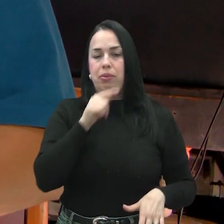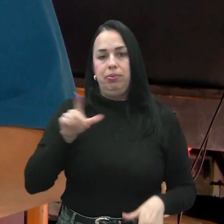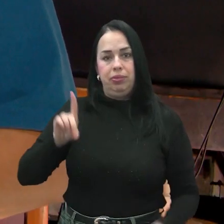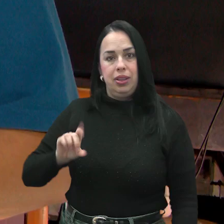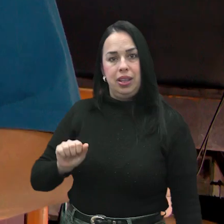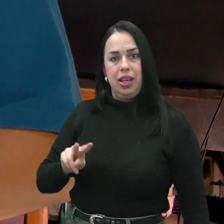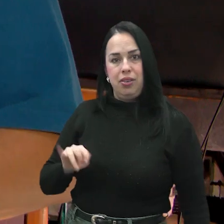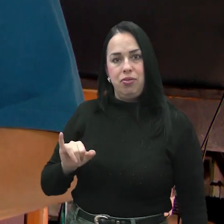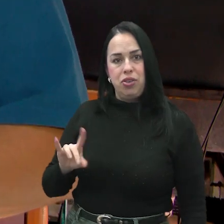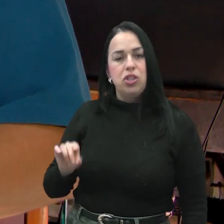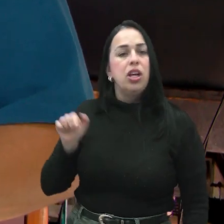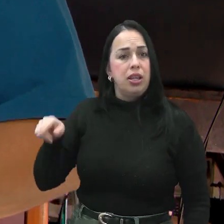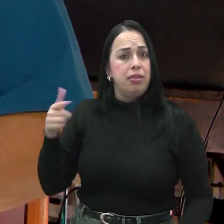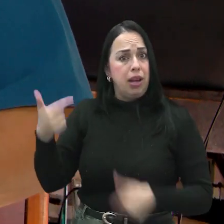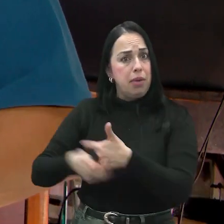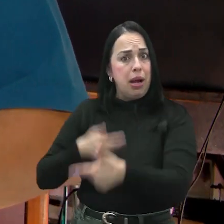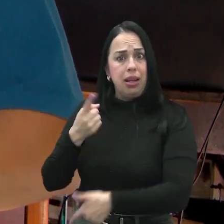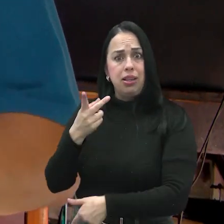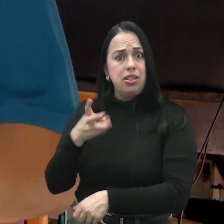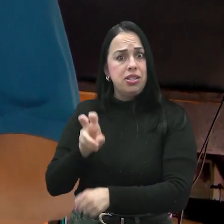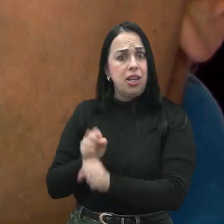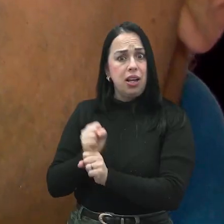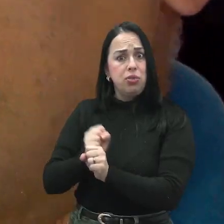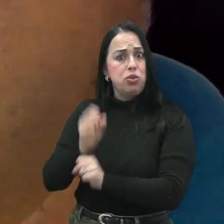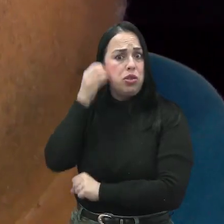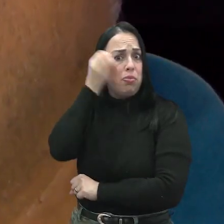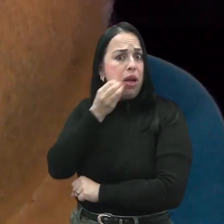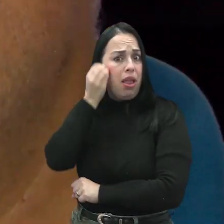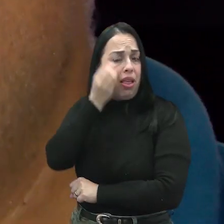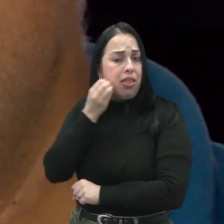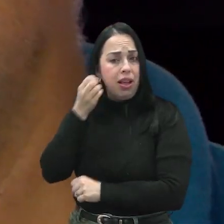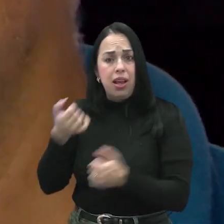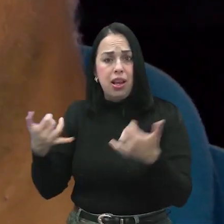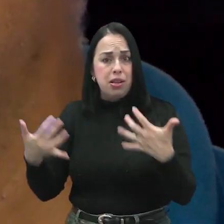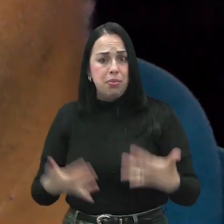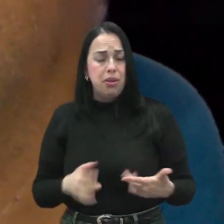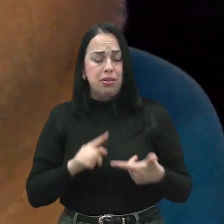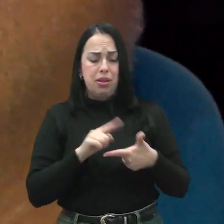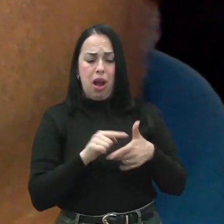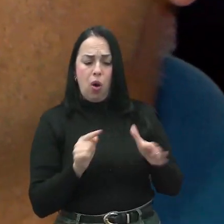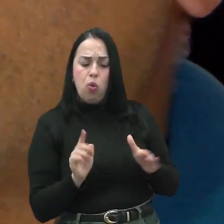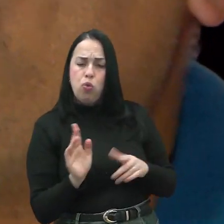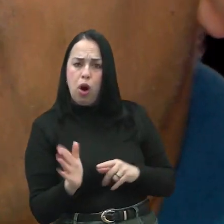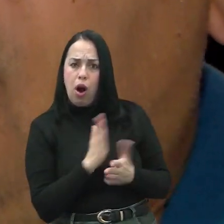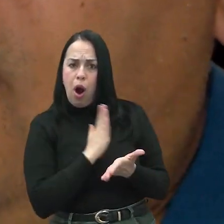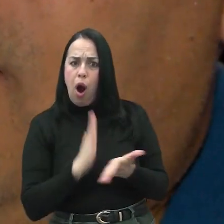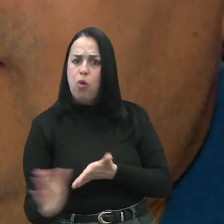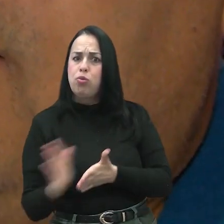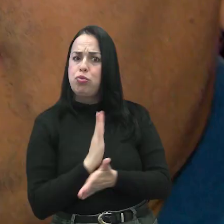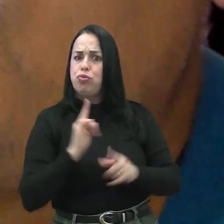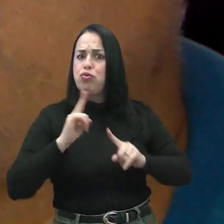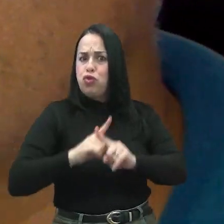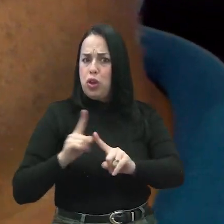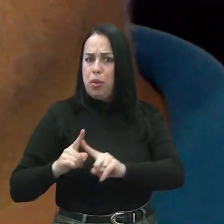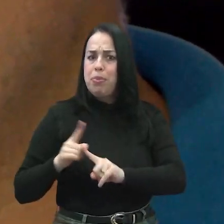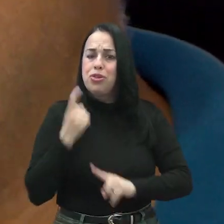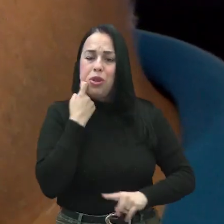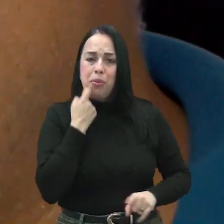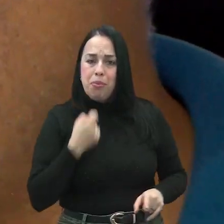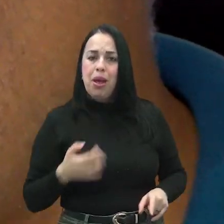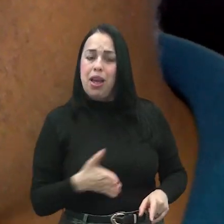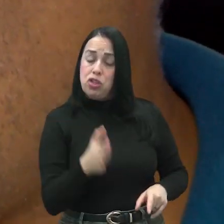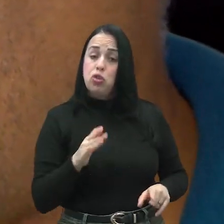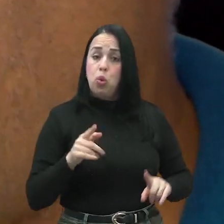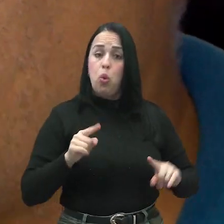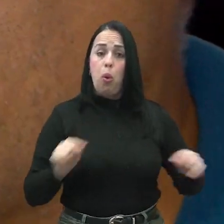já trabalha com peixes há mais de 15 anos. Ele explica que as tilápias, as carpas e os quinguios são os mais